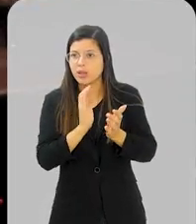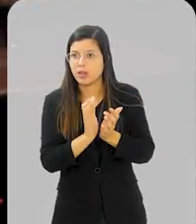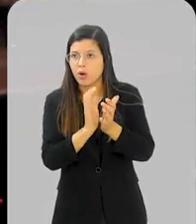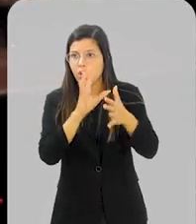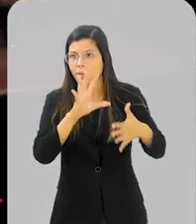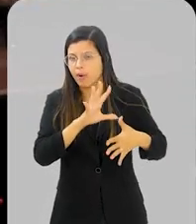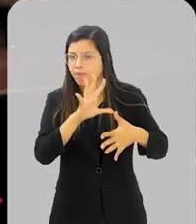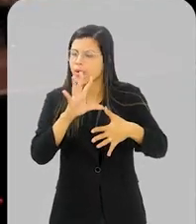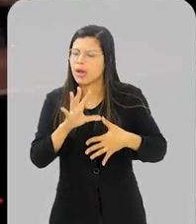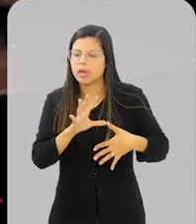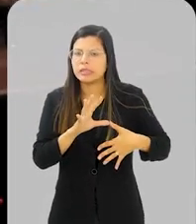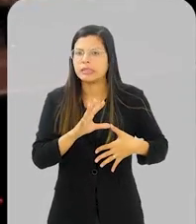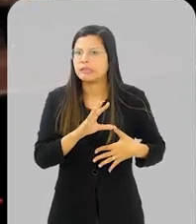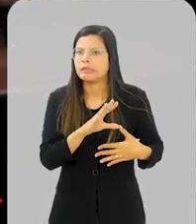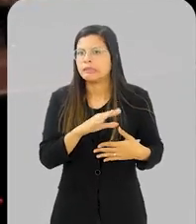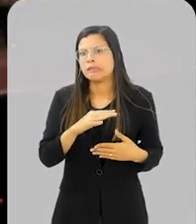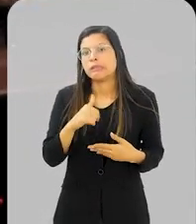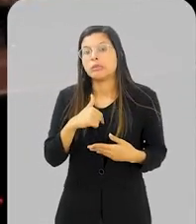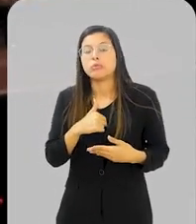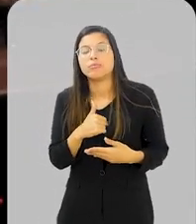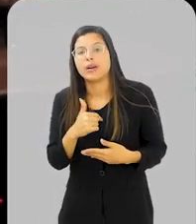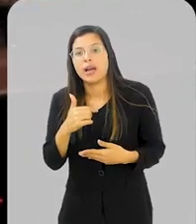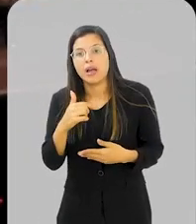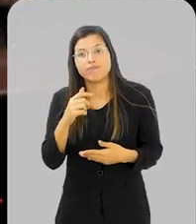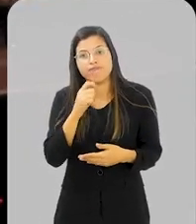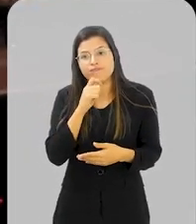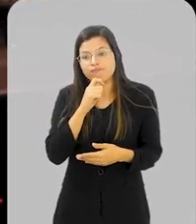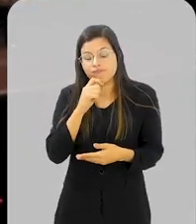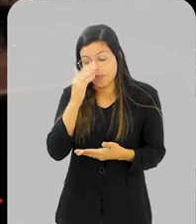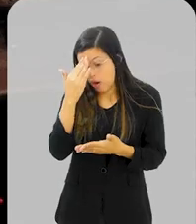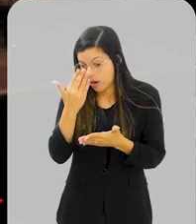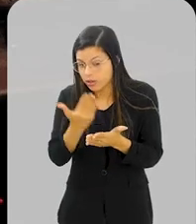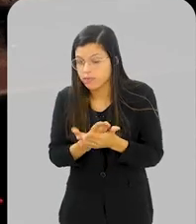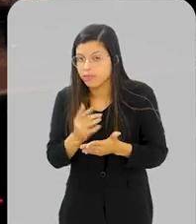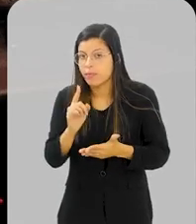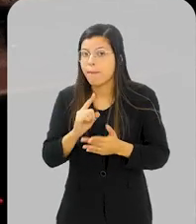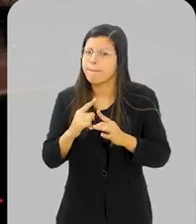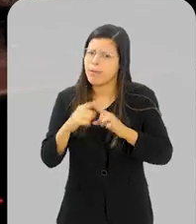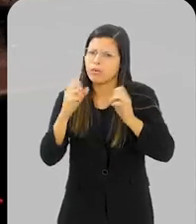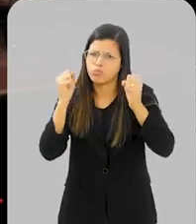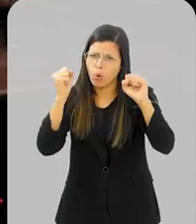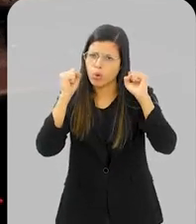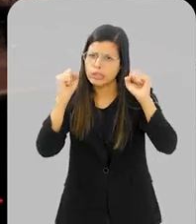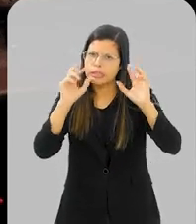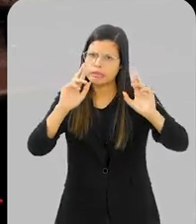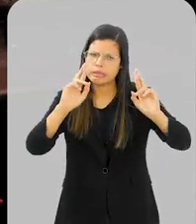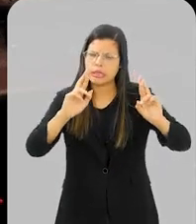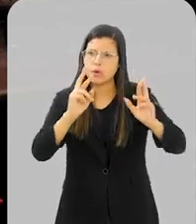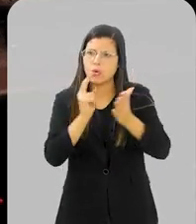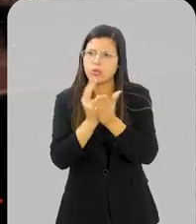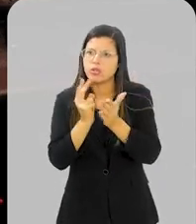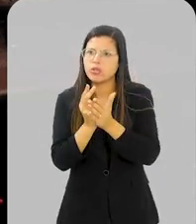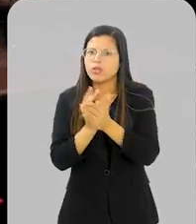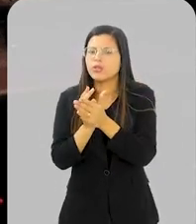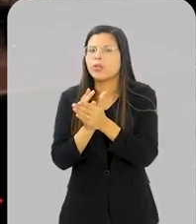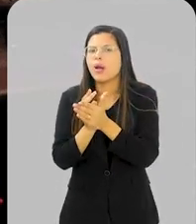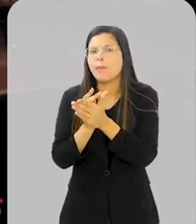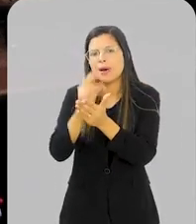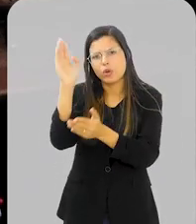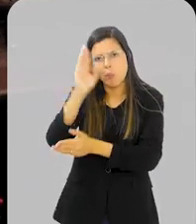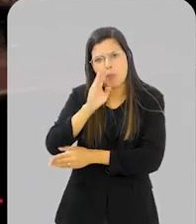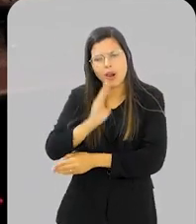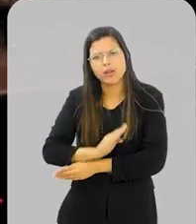América, eu estou com o pé atrás. Mas vou torcer, como sempre faço, para que a camisa canarinho